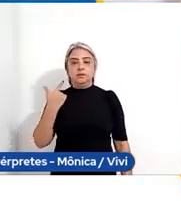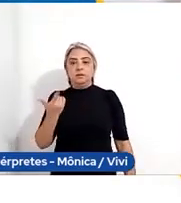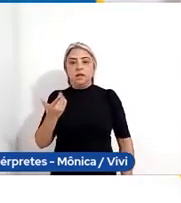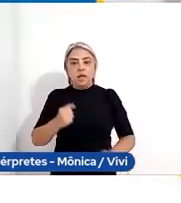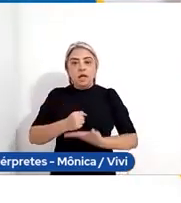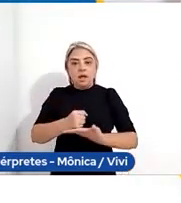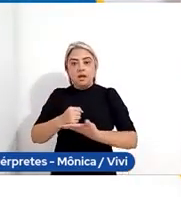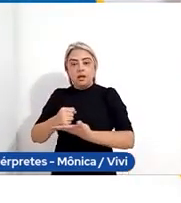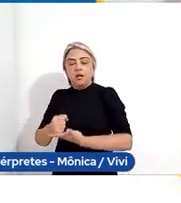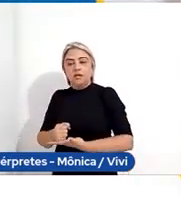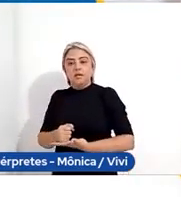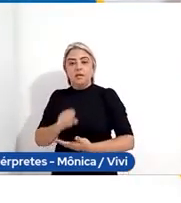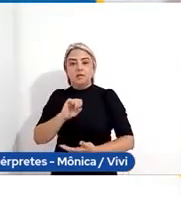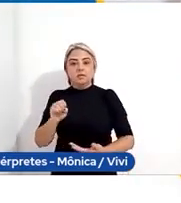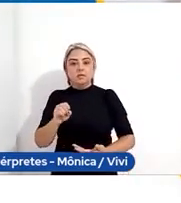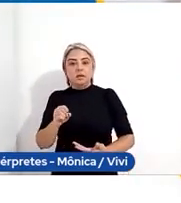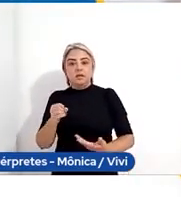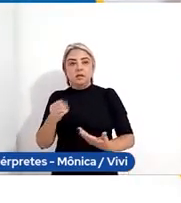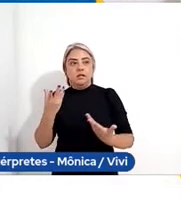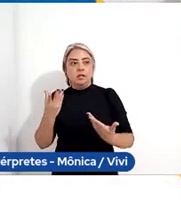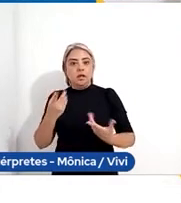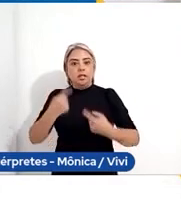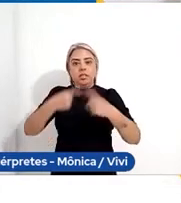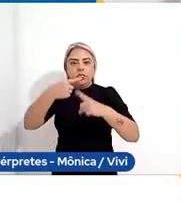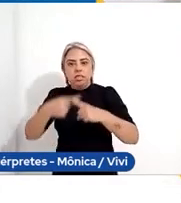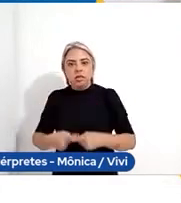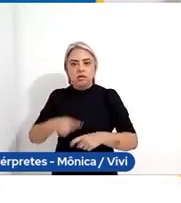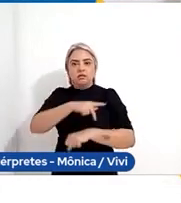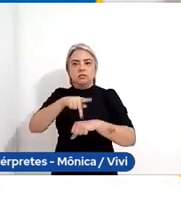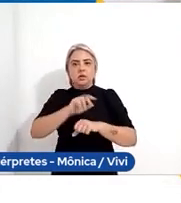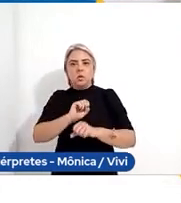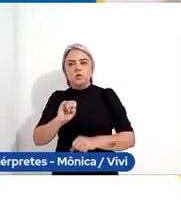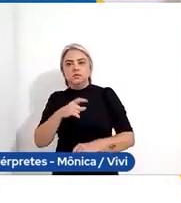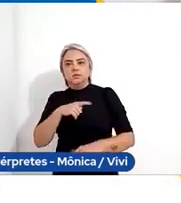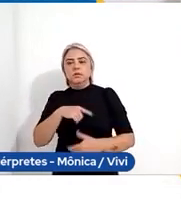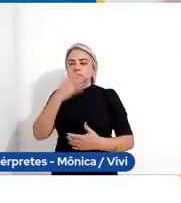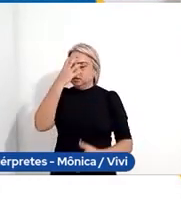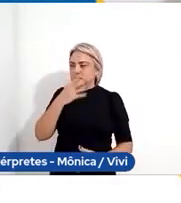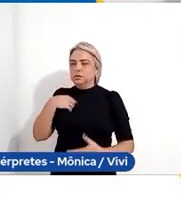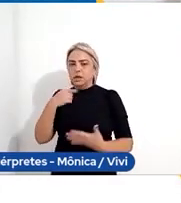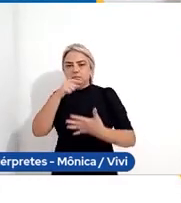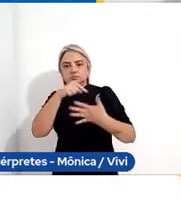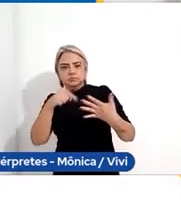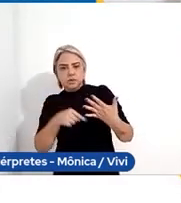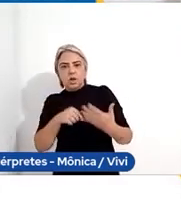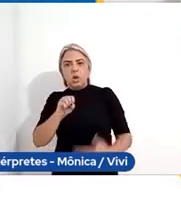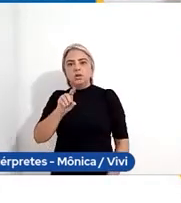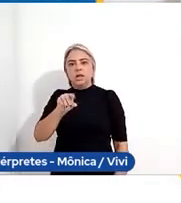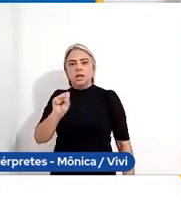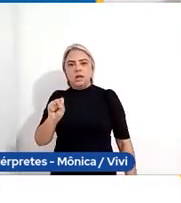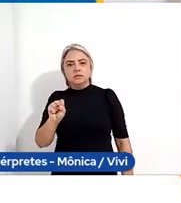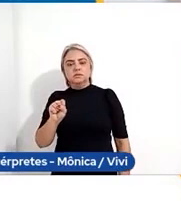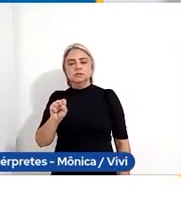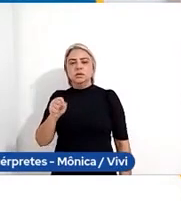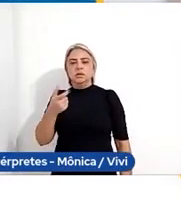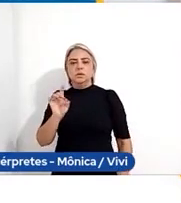cooperação sendo ofuscada pela competição internacional, ou se a gente vai levar a sério esses objetivos de desenvolvimento sustentável e não